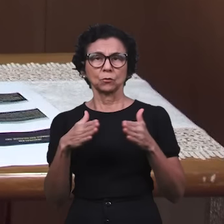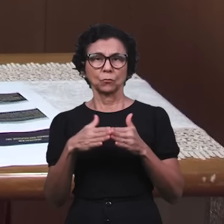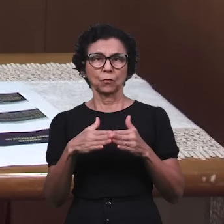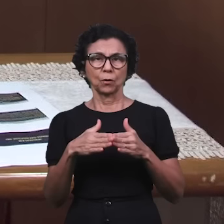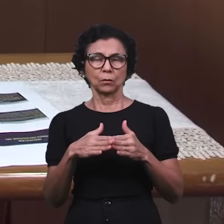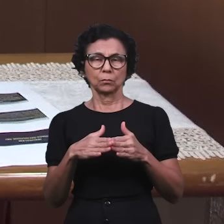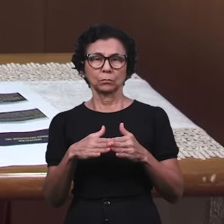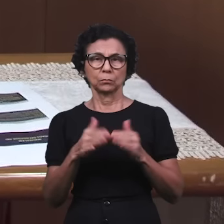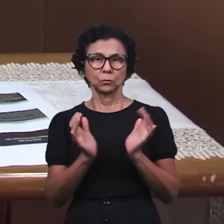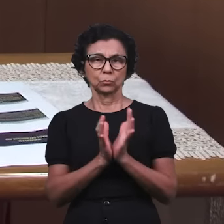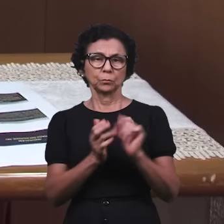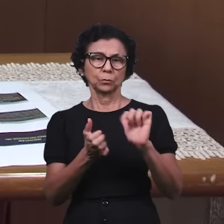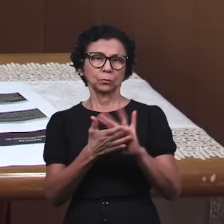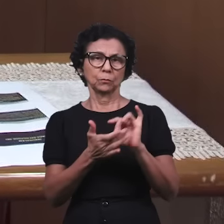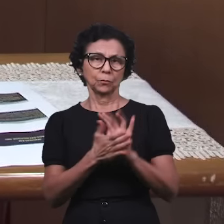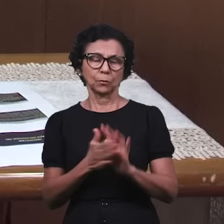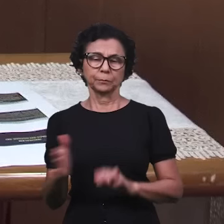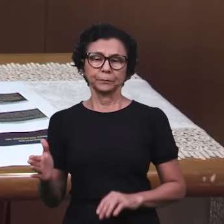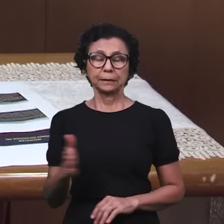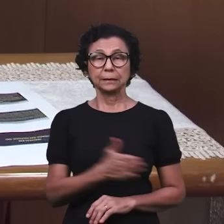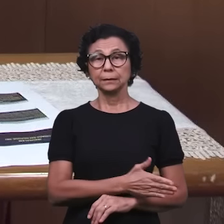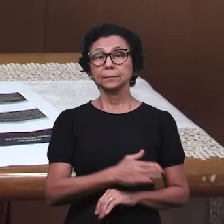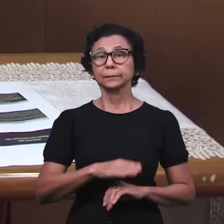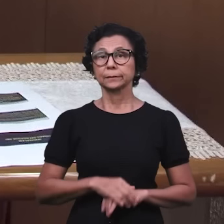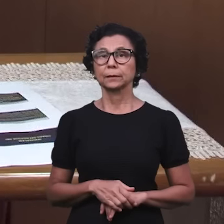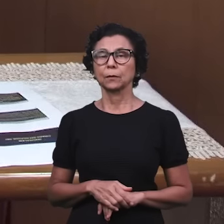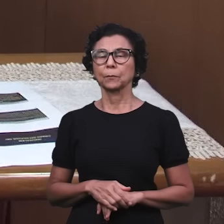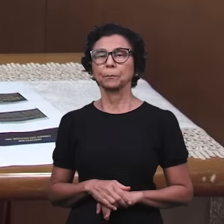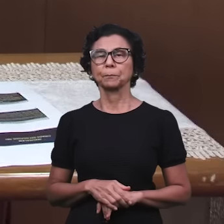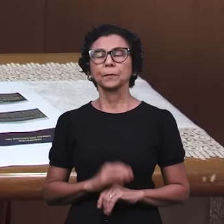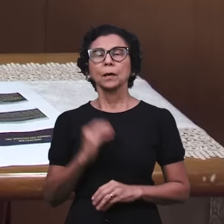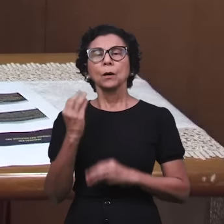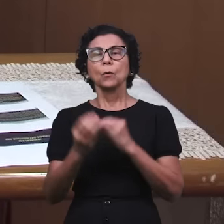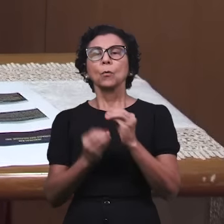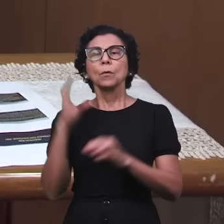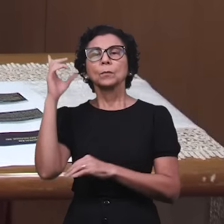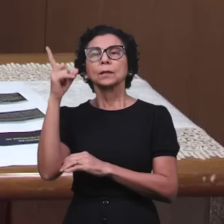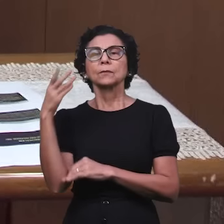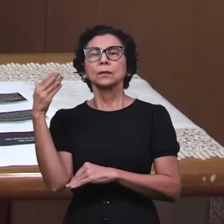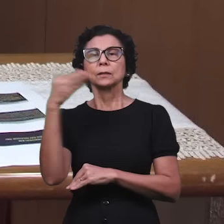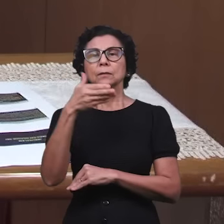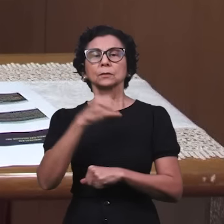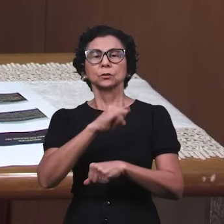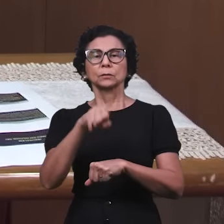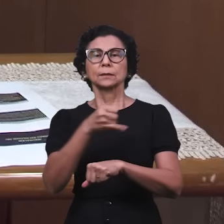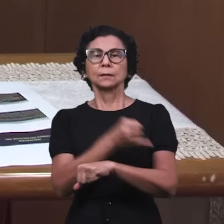A palavra é sobre Jerusalém, como que ela foi conquistada por Davi, como que Davi chegou lá.